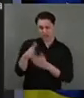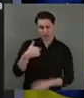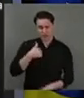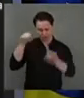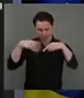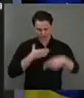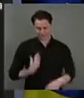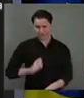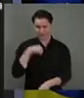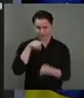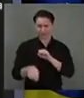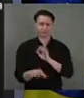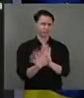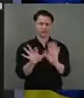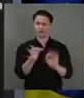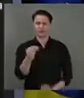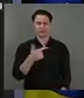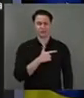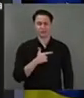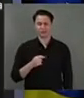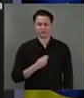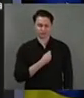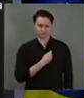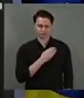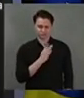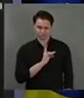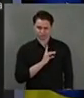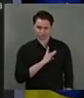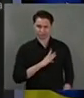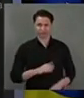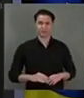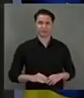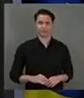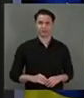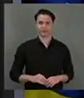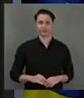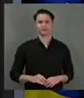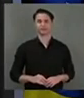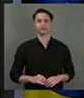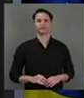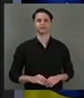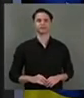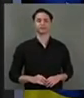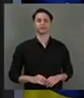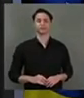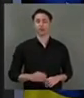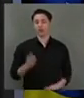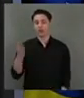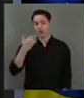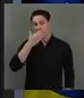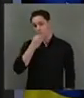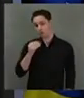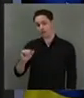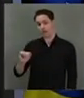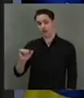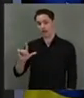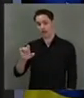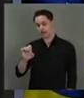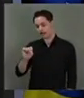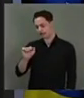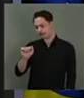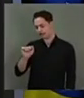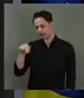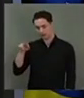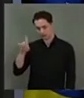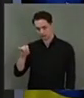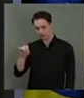minha vida. Vossa Excelência, senador Alessandro, falou de alguns inflamados de